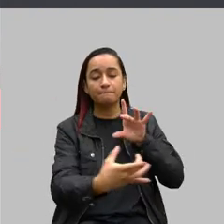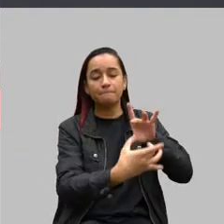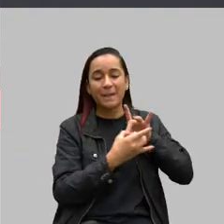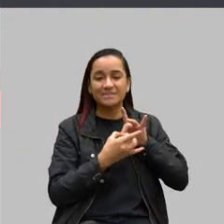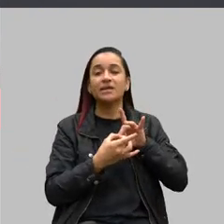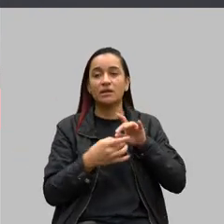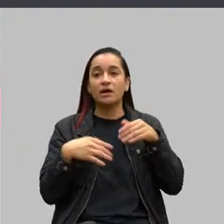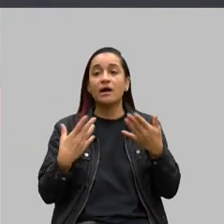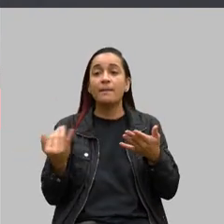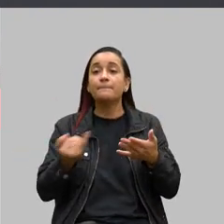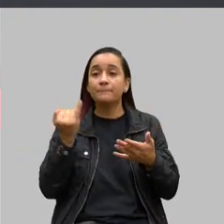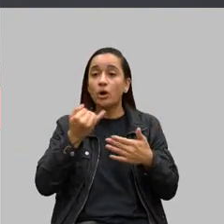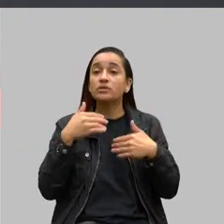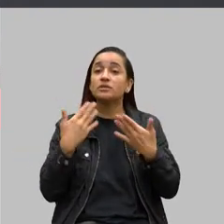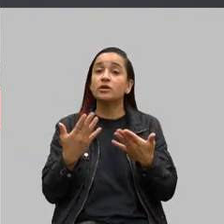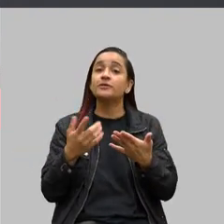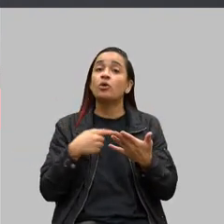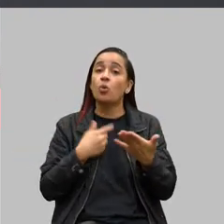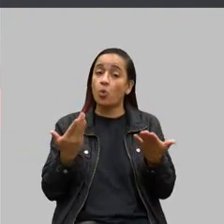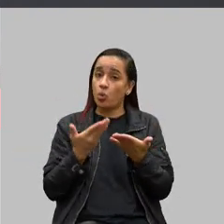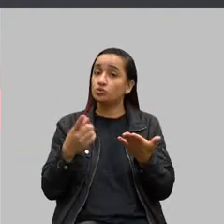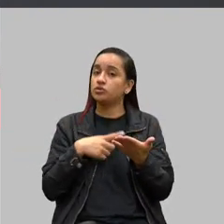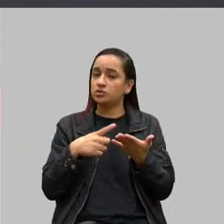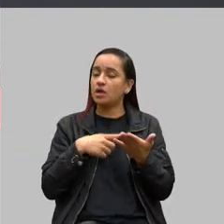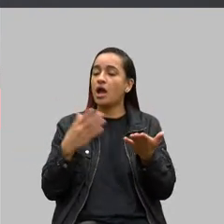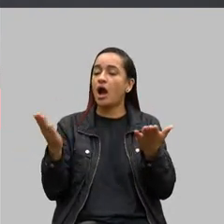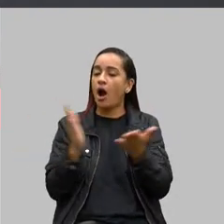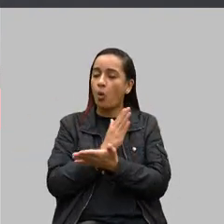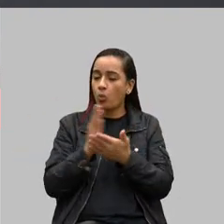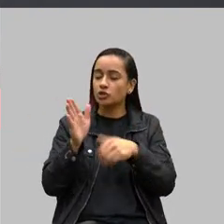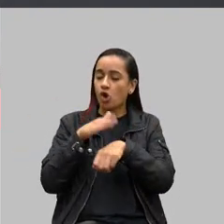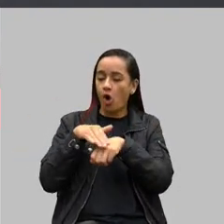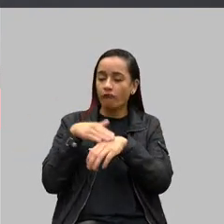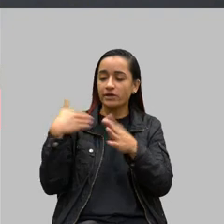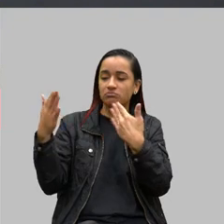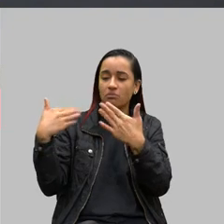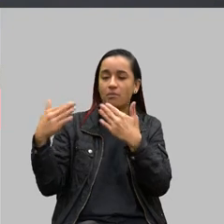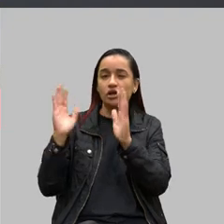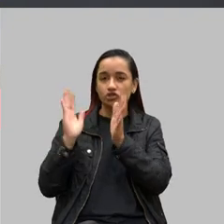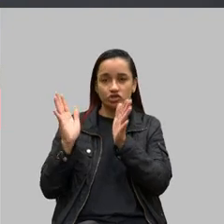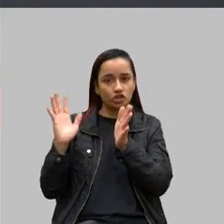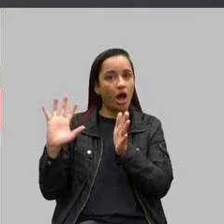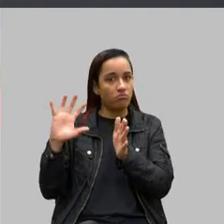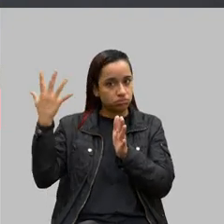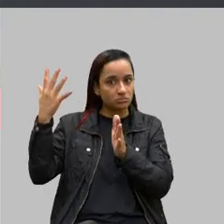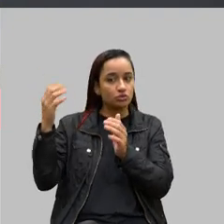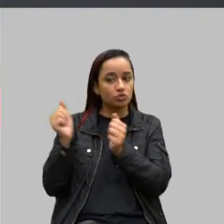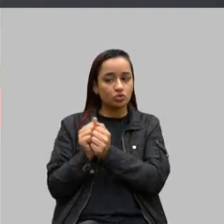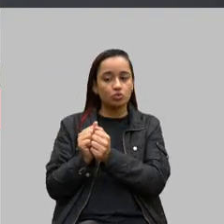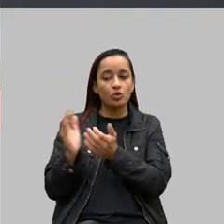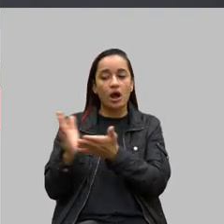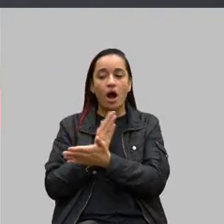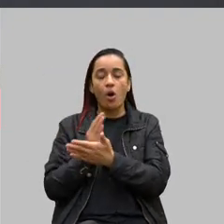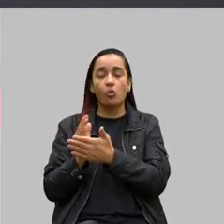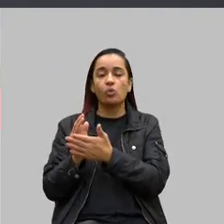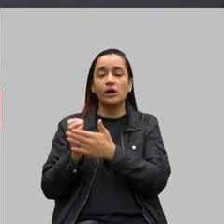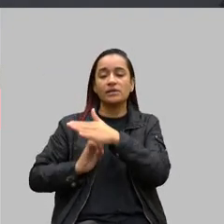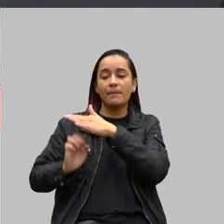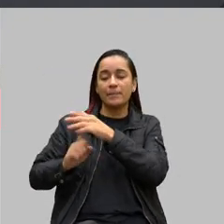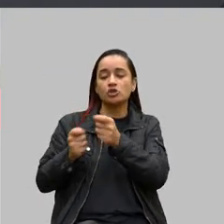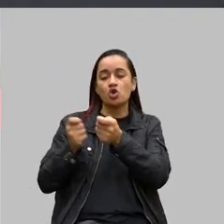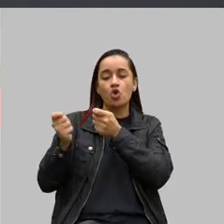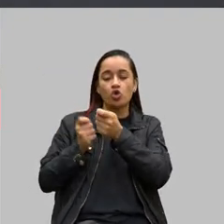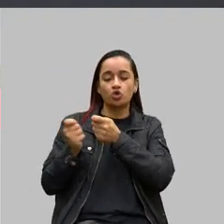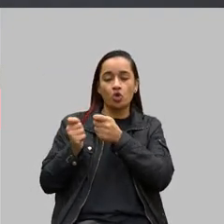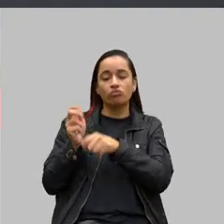como Eu mencionei aqui a gente tem hoje né conversas importantes acontecendo inclusive com o envolvimento dos órgãos de controle que eu creio que vão trazer né Eh